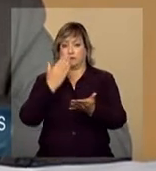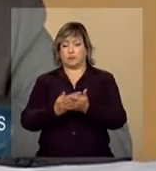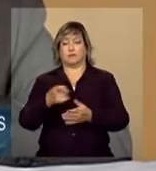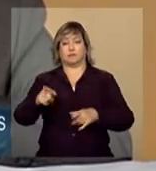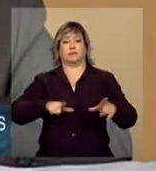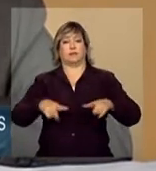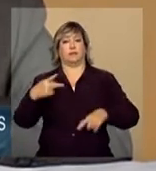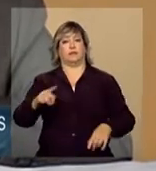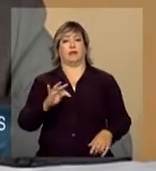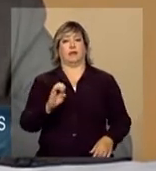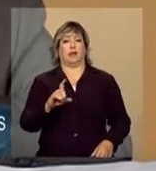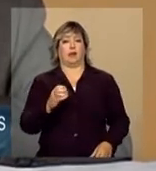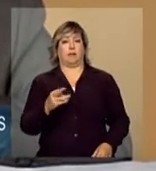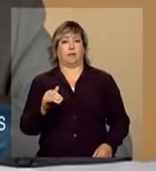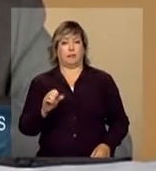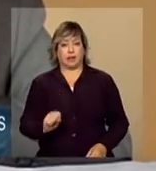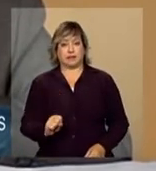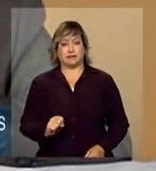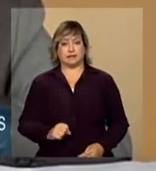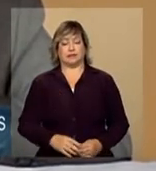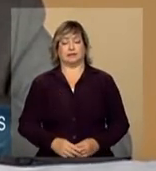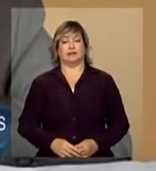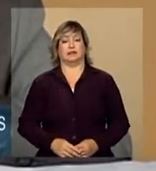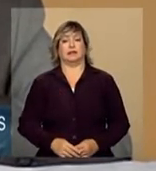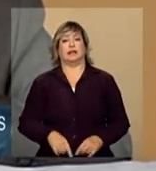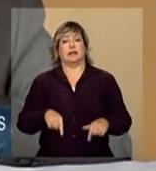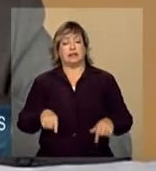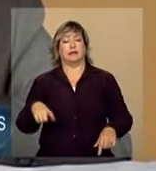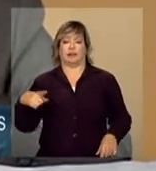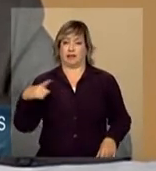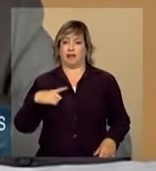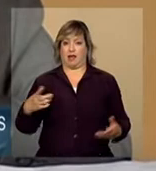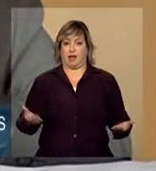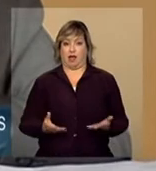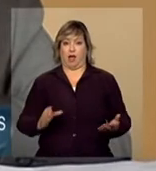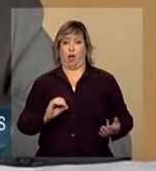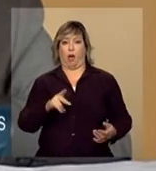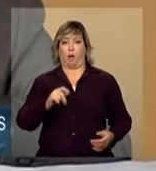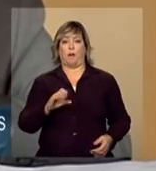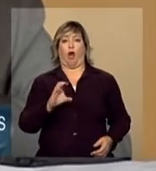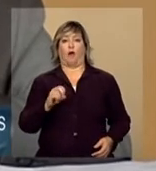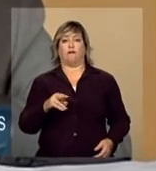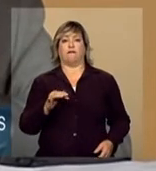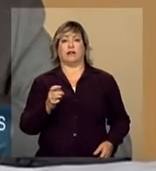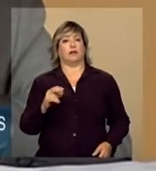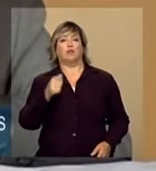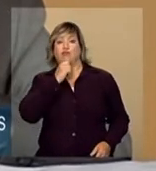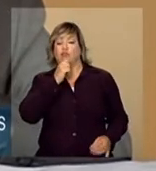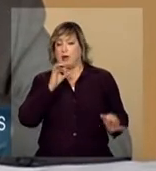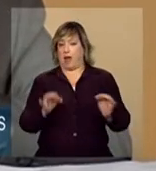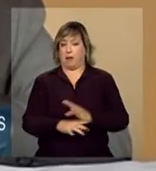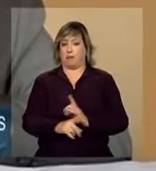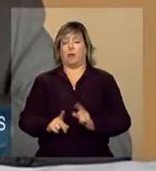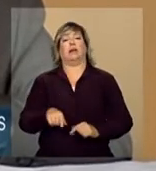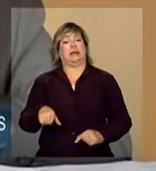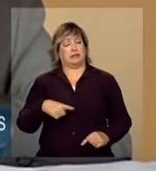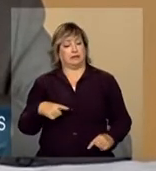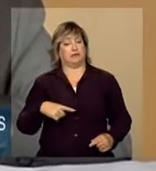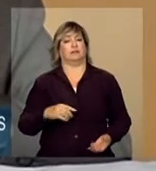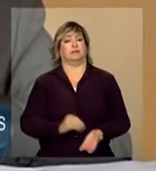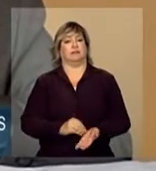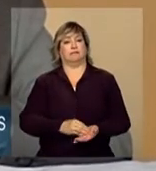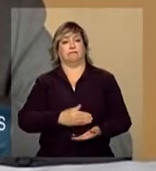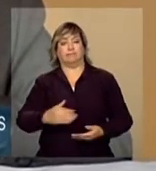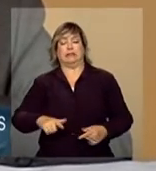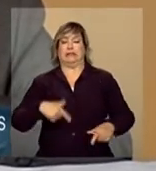da Telebrás. Foi e está sendo, porque a Copa das Confederações ainda não acabou, um grande desafio para